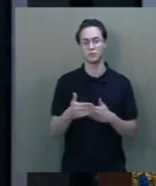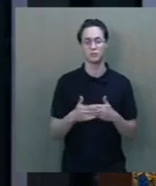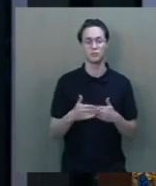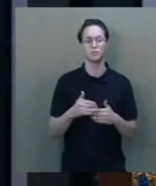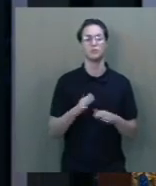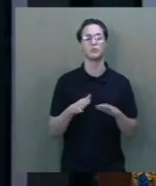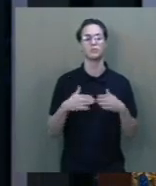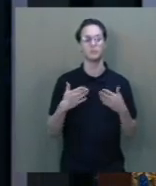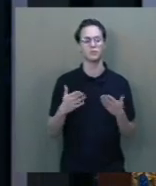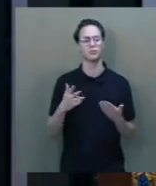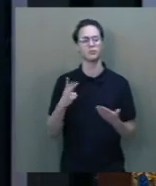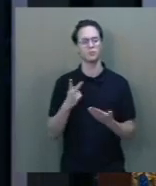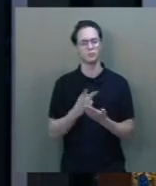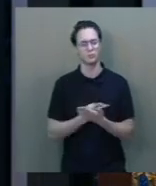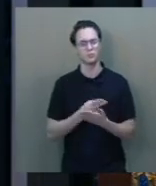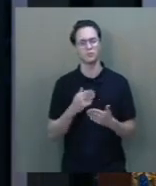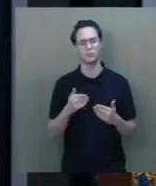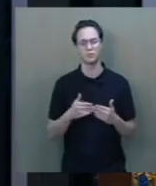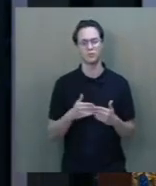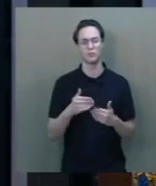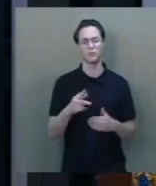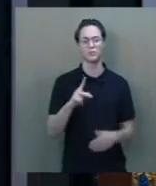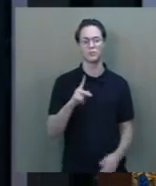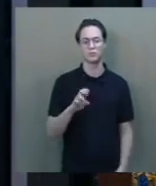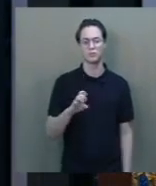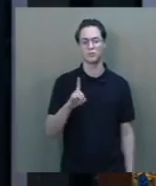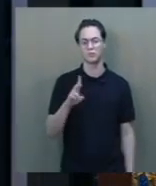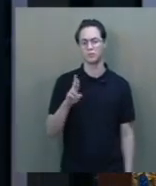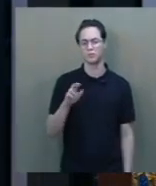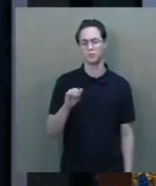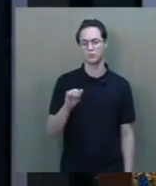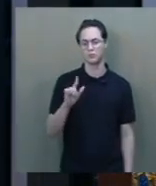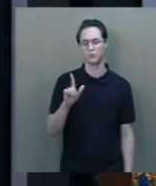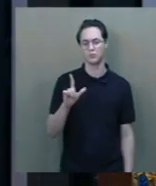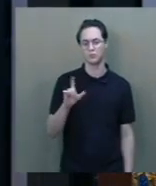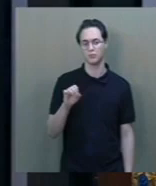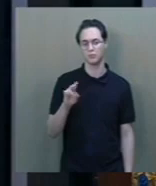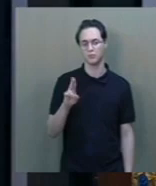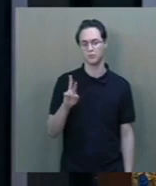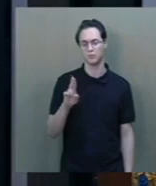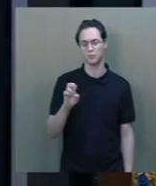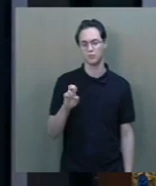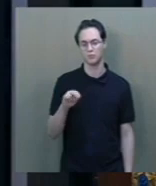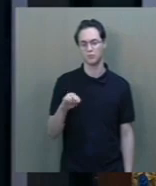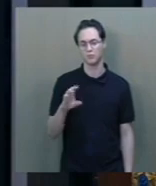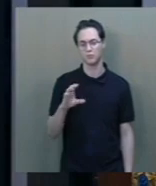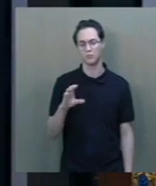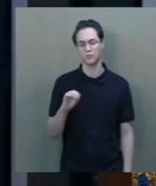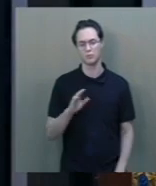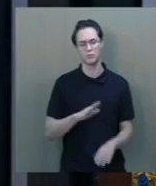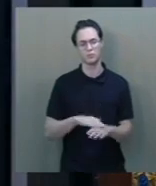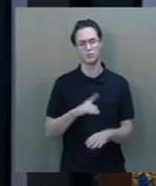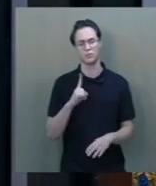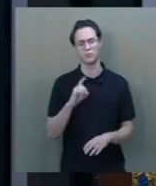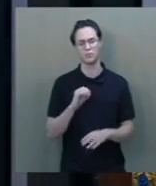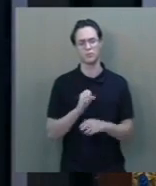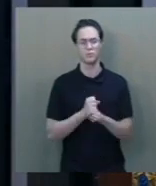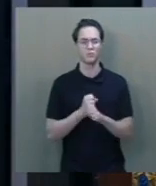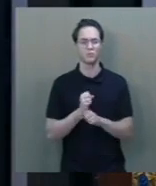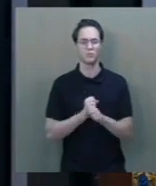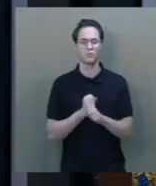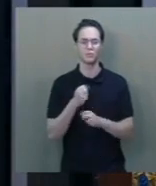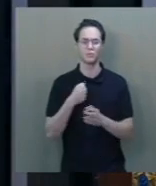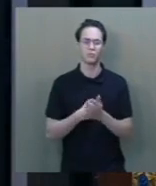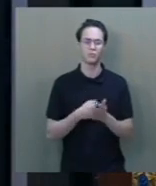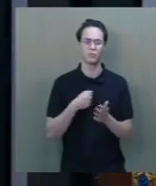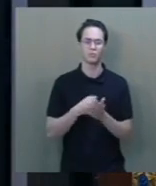Assim foi e assim será o Pedraldo Lourenço, que será derrocado agora numa luta de mais de 10 anos sobre a